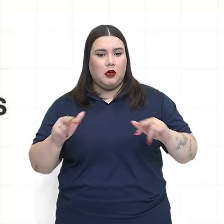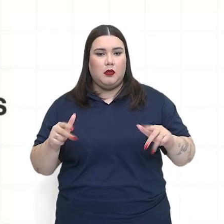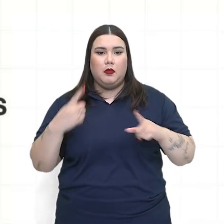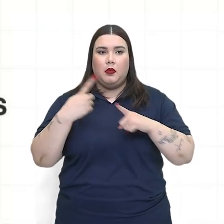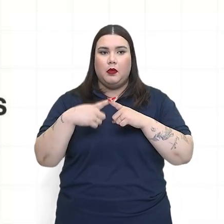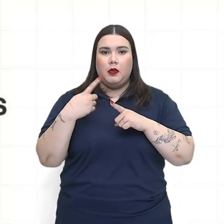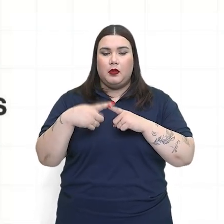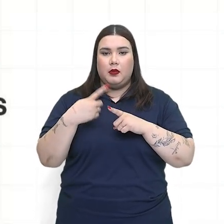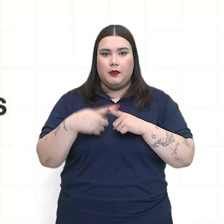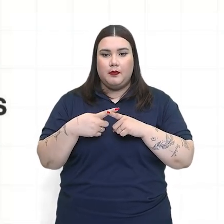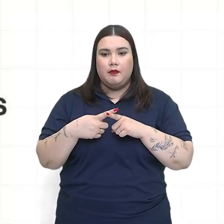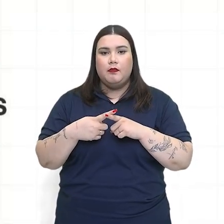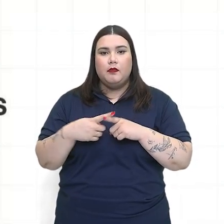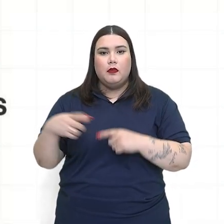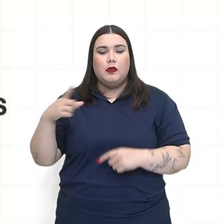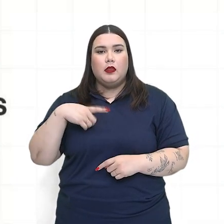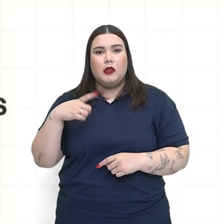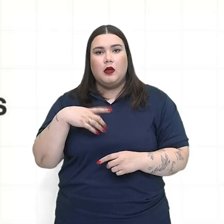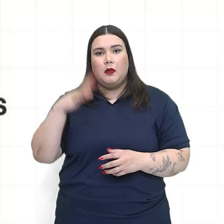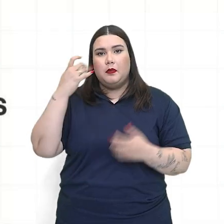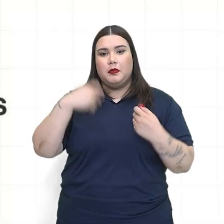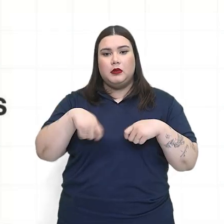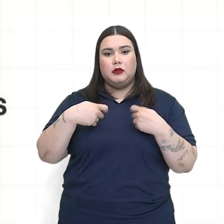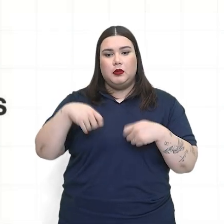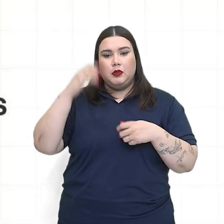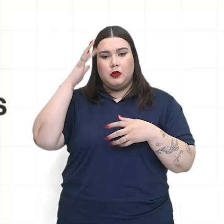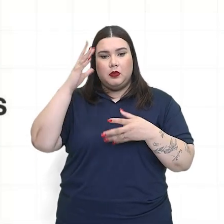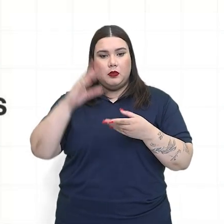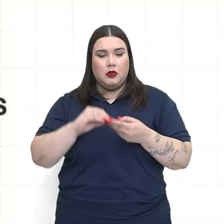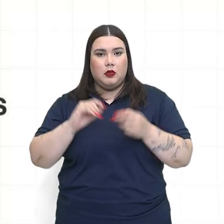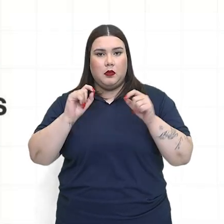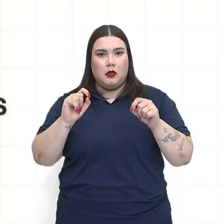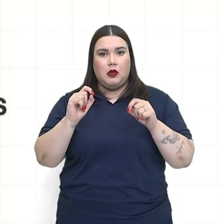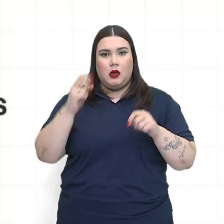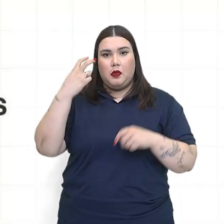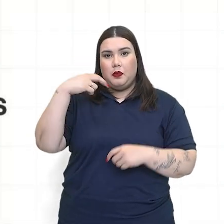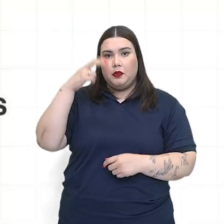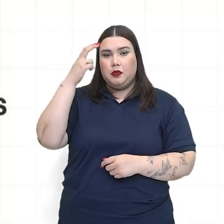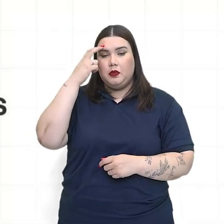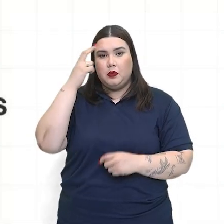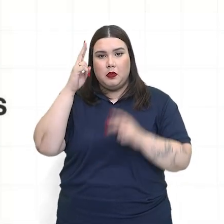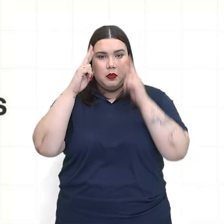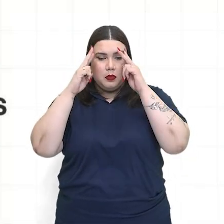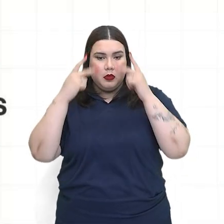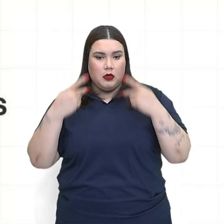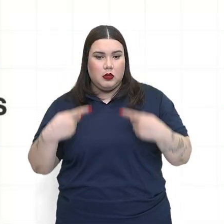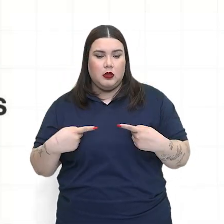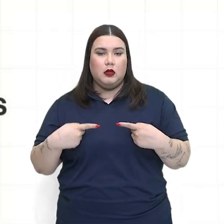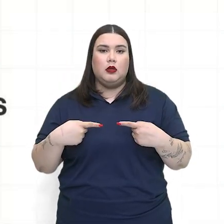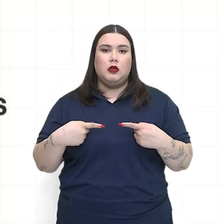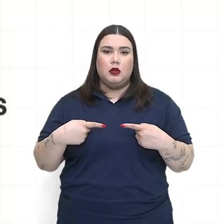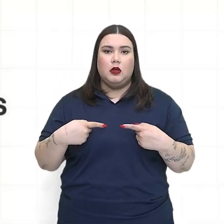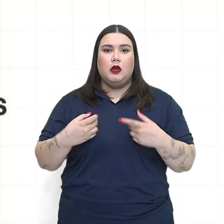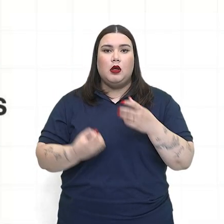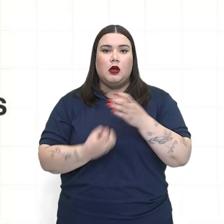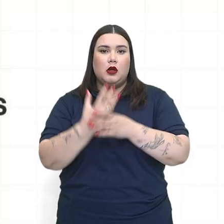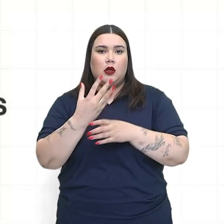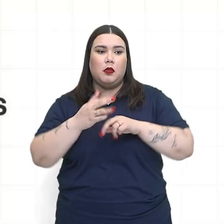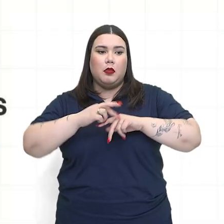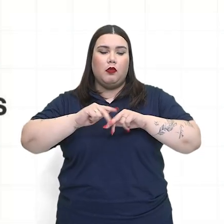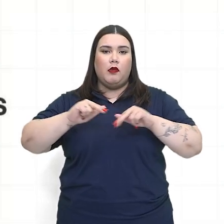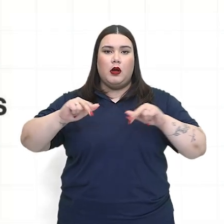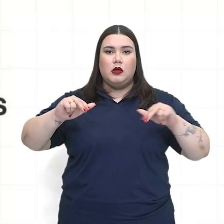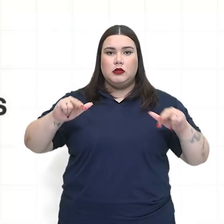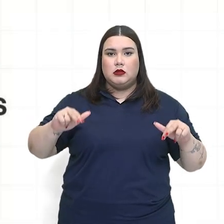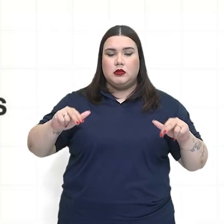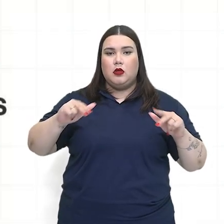porque nós temos que entender que a cultura humana, ela acontece também, ela gera uma diversidade humana,